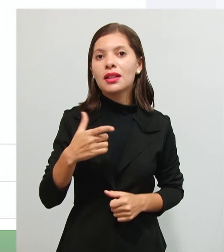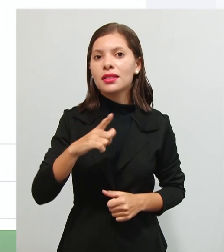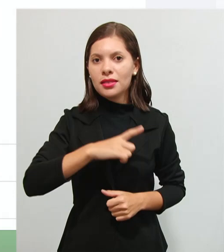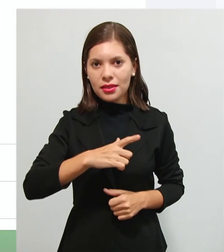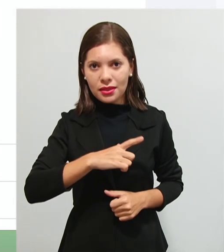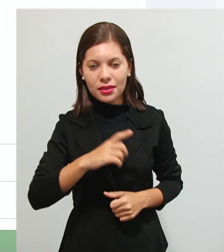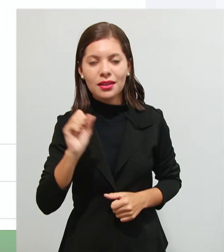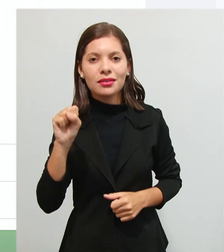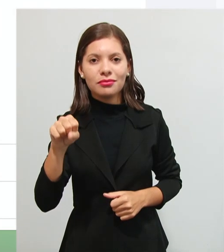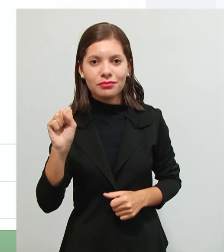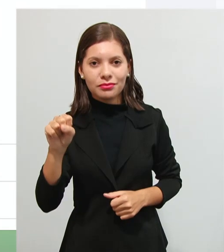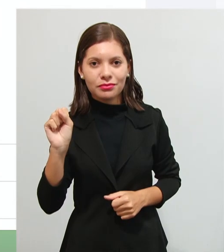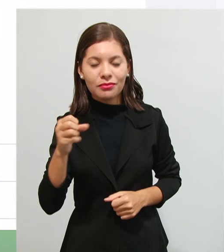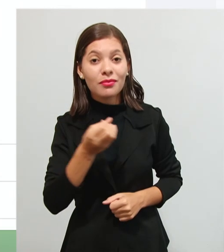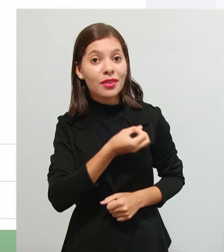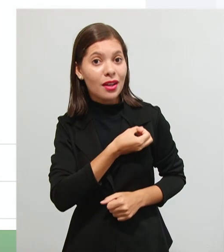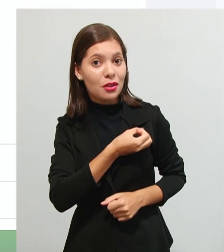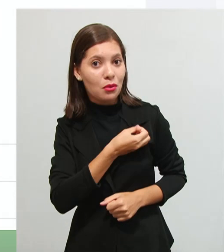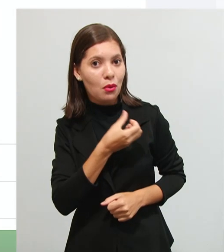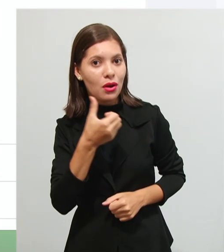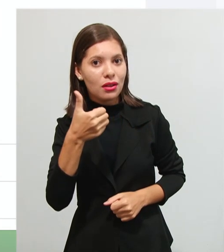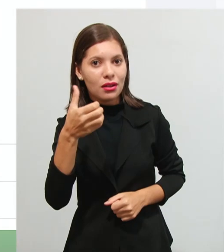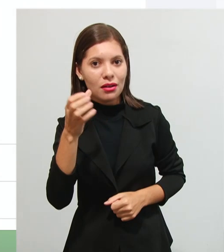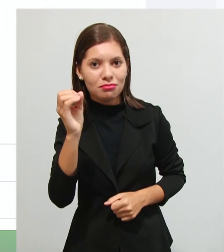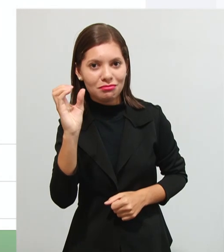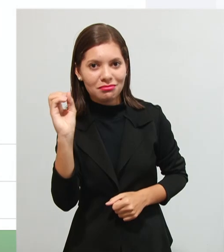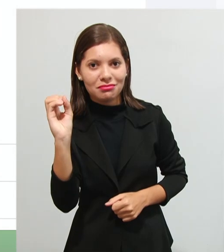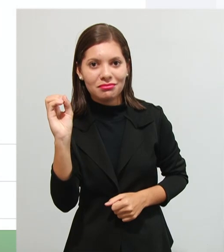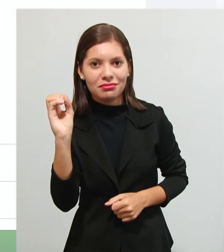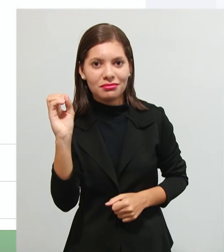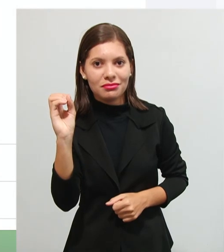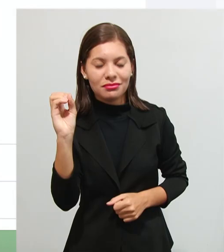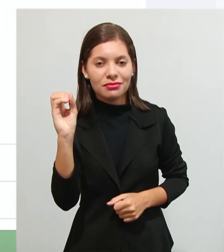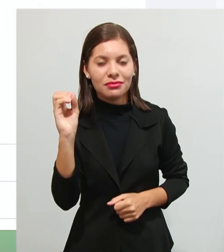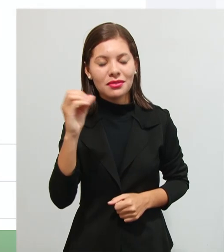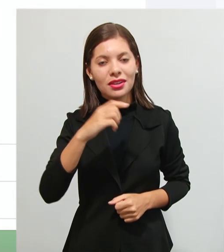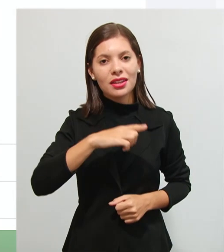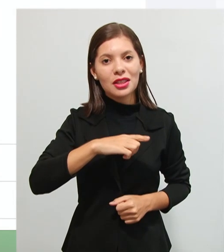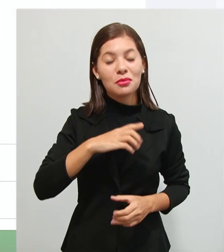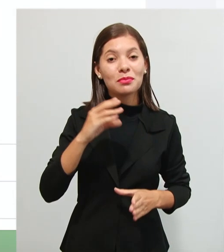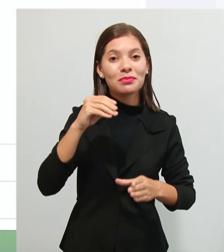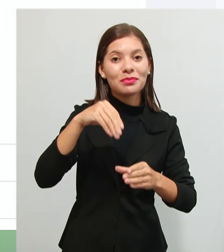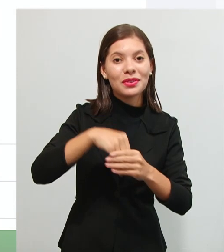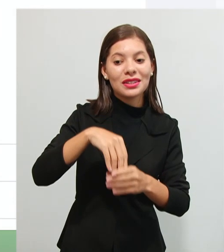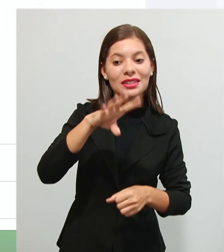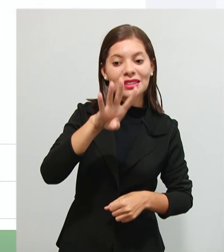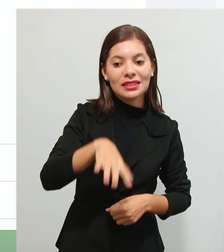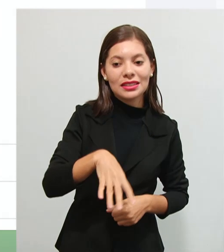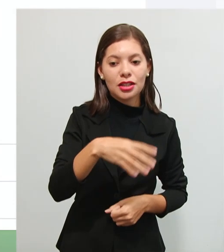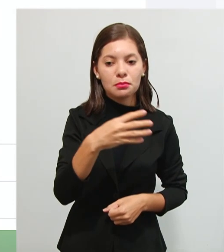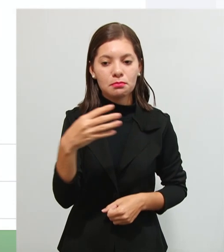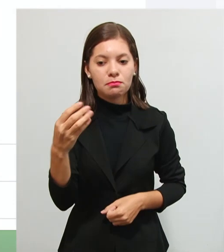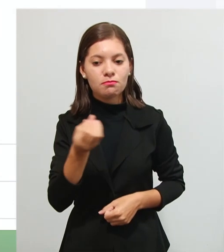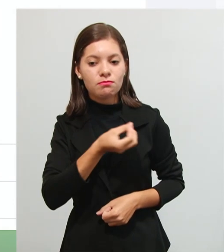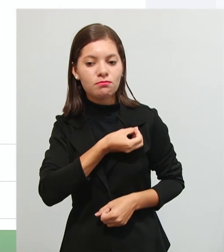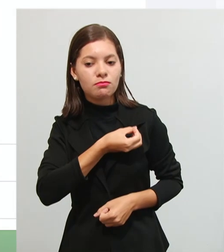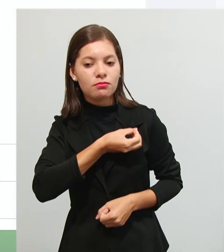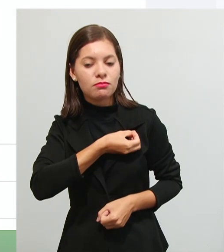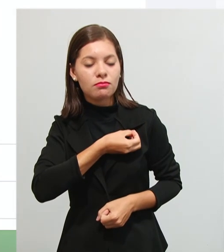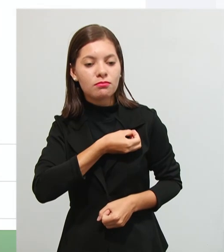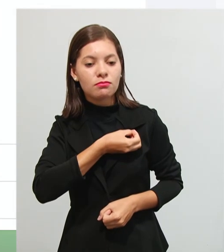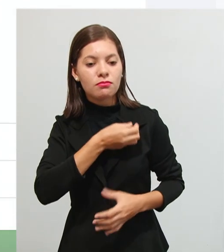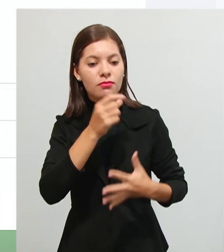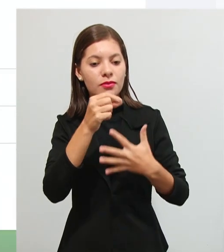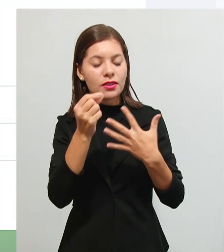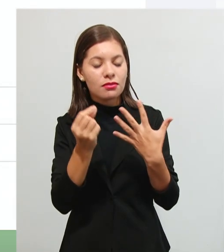avaliação sim, e a nota vale 100. E ainda vai estar dentro de uma tabela de notas, de uma categorização